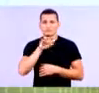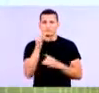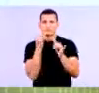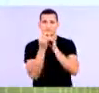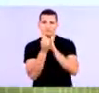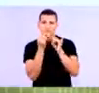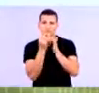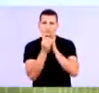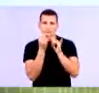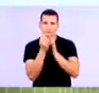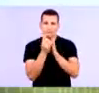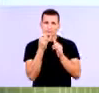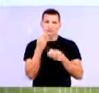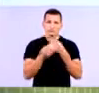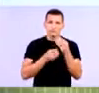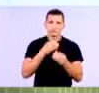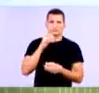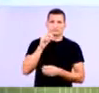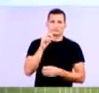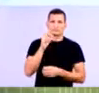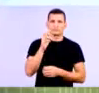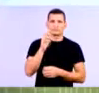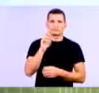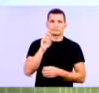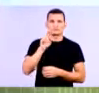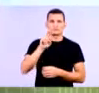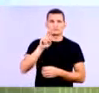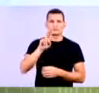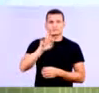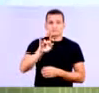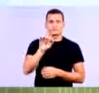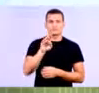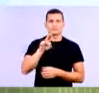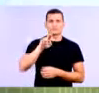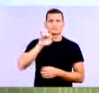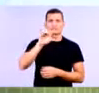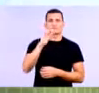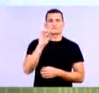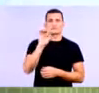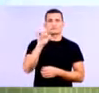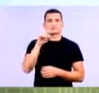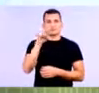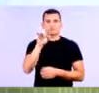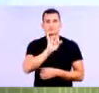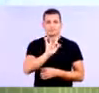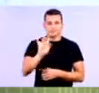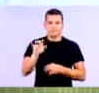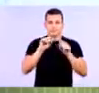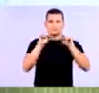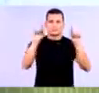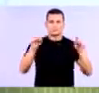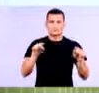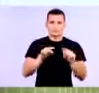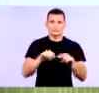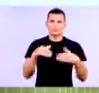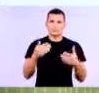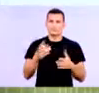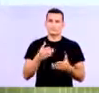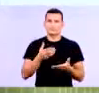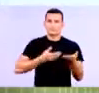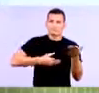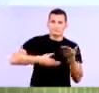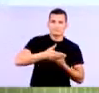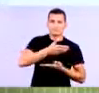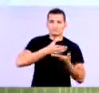informações sobre as atribuições de cada um desses funcionários. Certo? Então, essa sincronia,